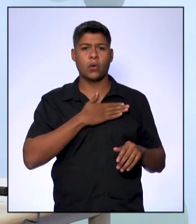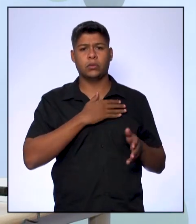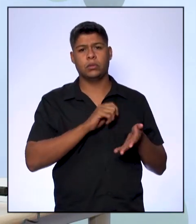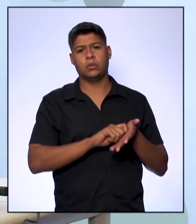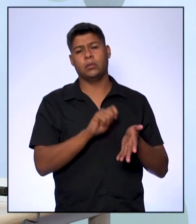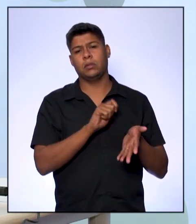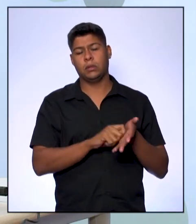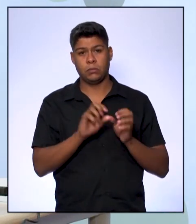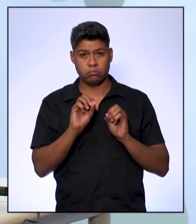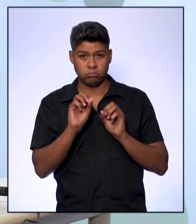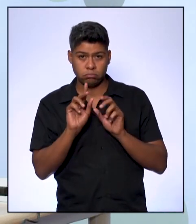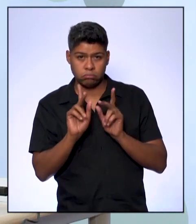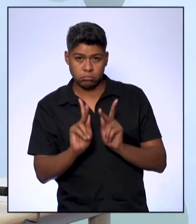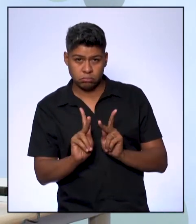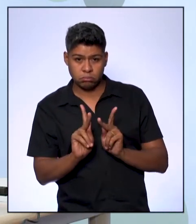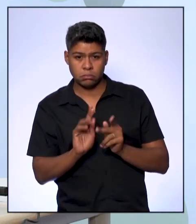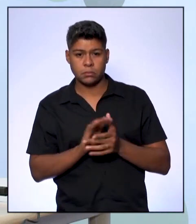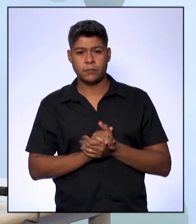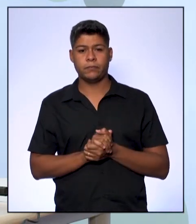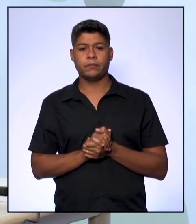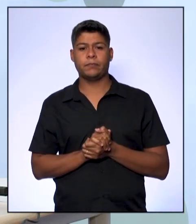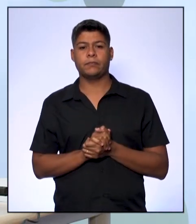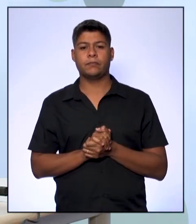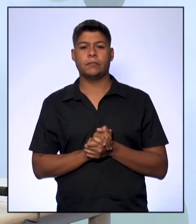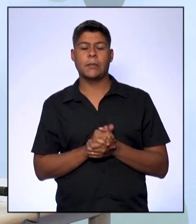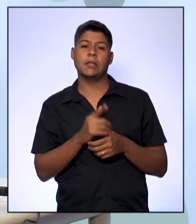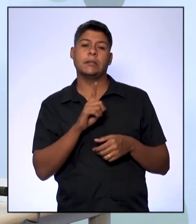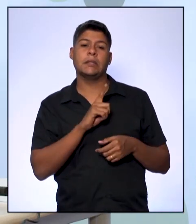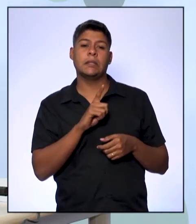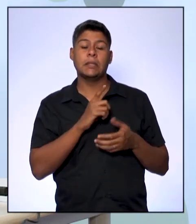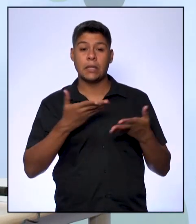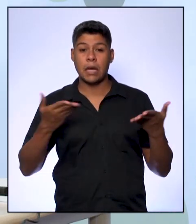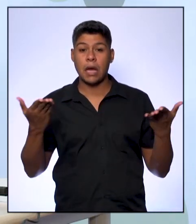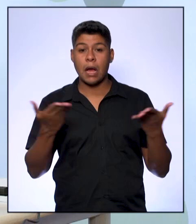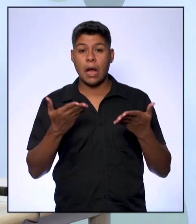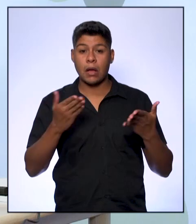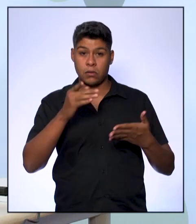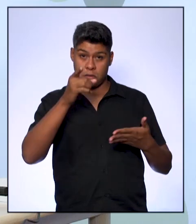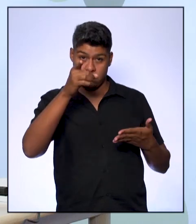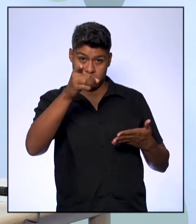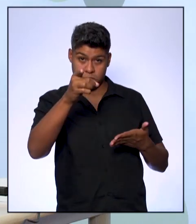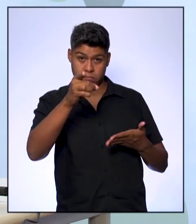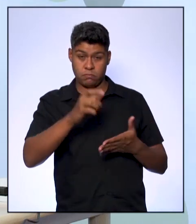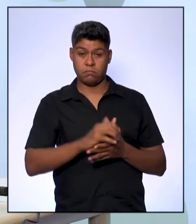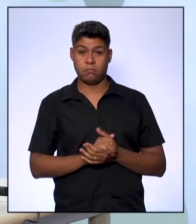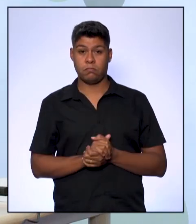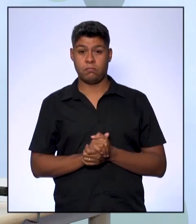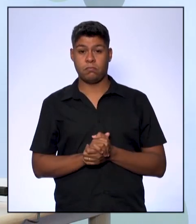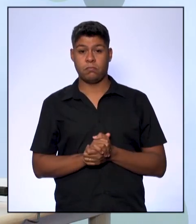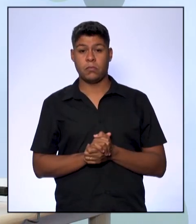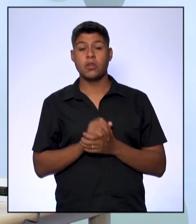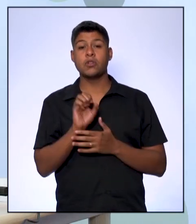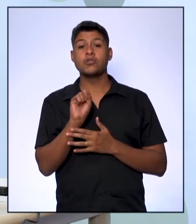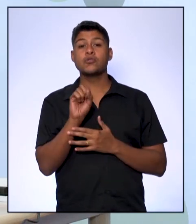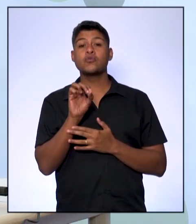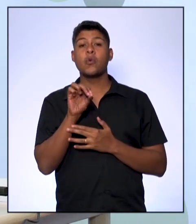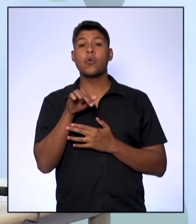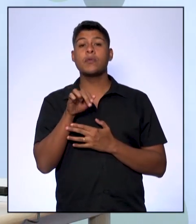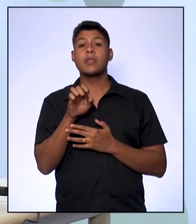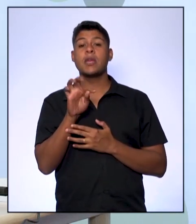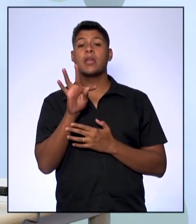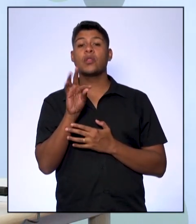que ele escreve tudo bem bom então nós temos aqui agora para vocês um soneto